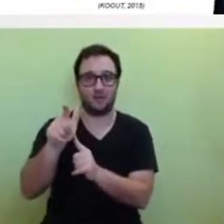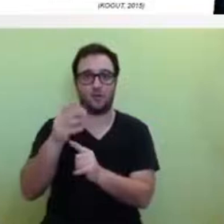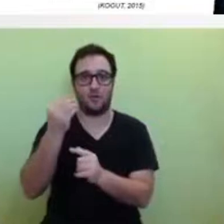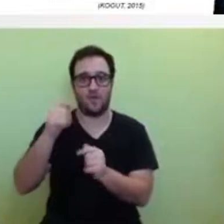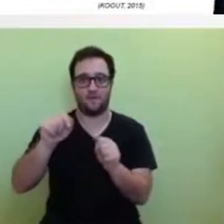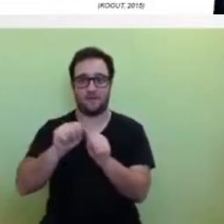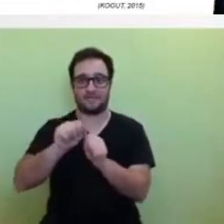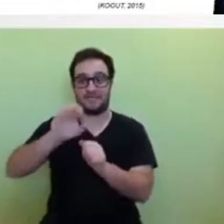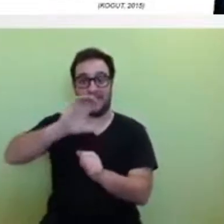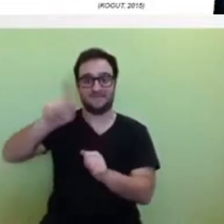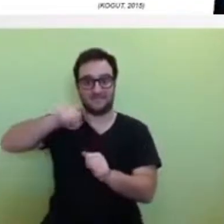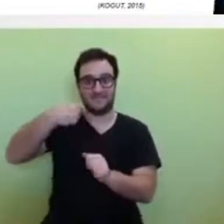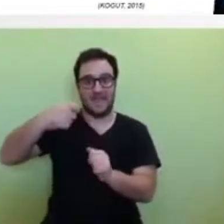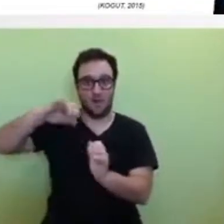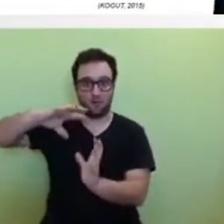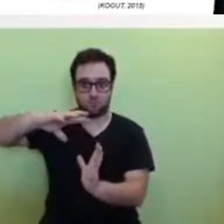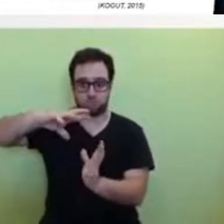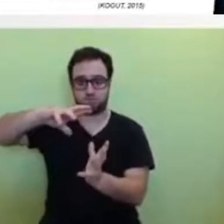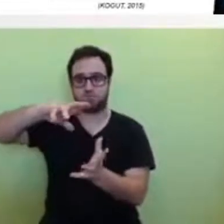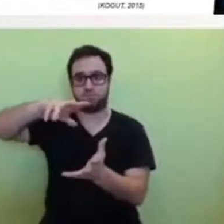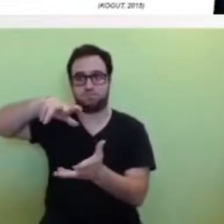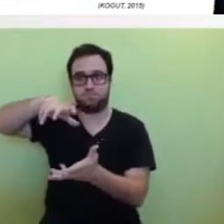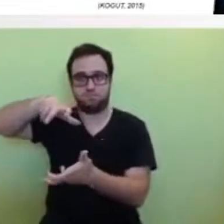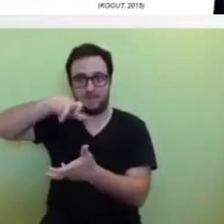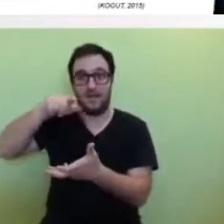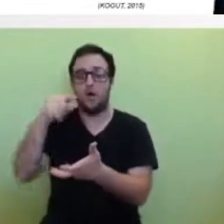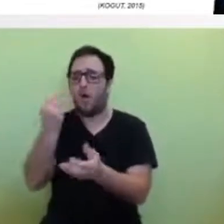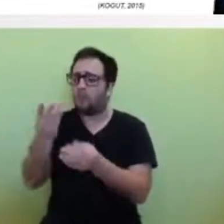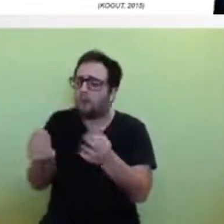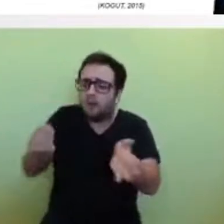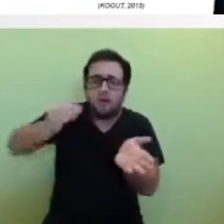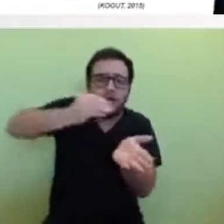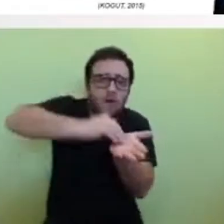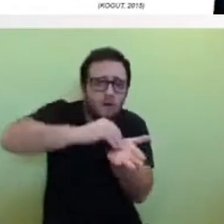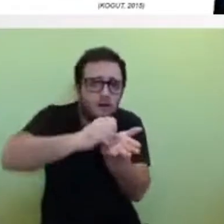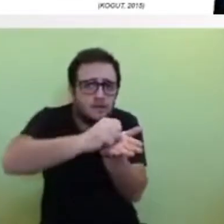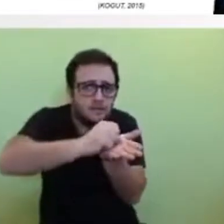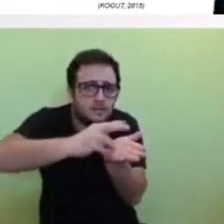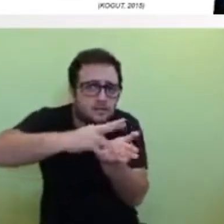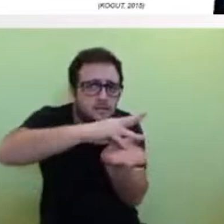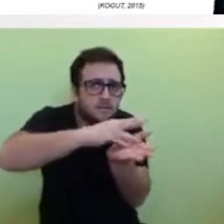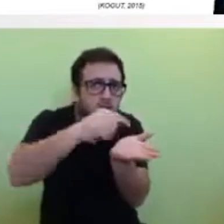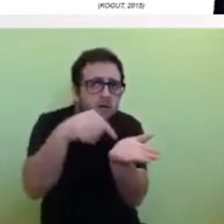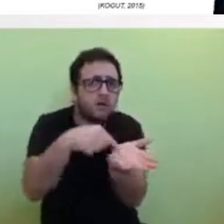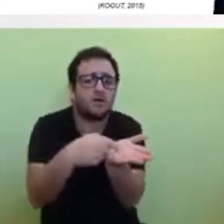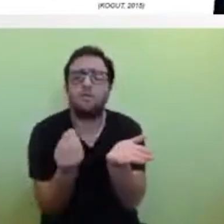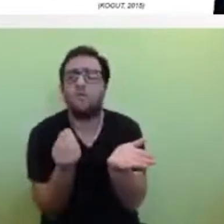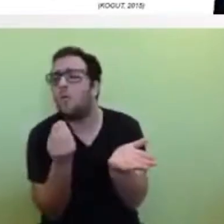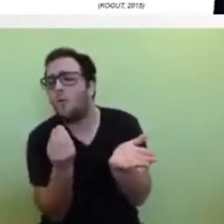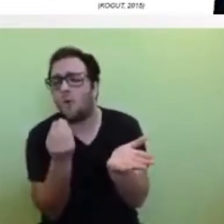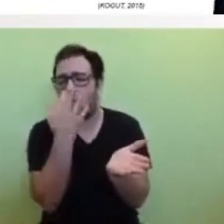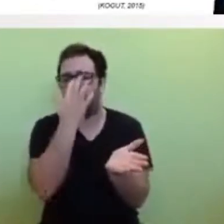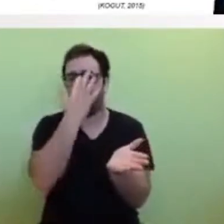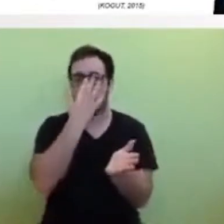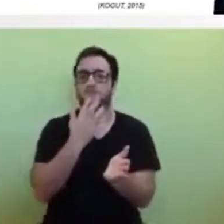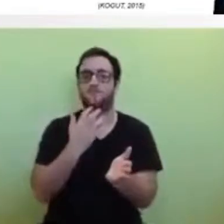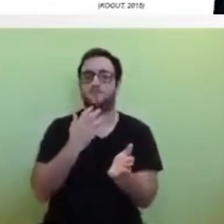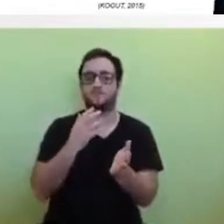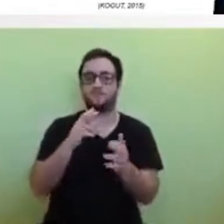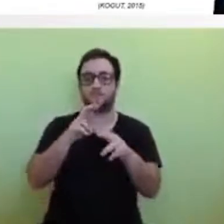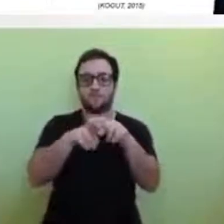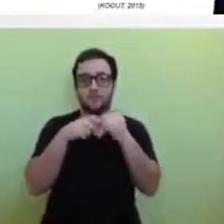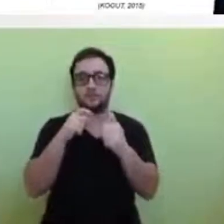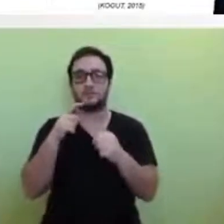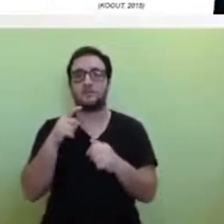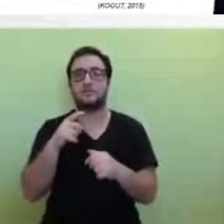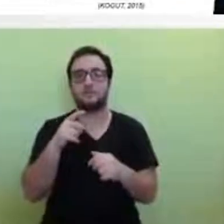sinais escrita. E aí o que, que ele fez? Ele pediu para pessoa, para uma pessoa sinalizar um